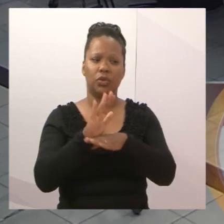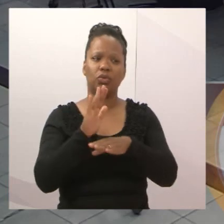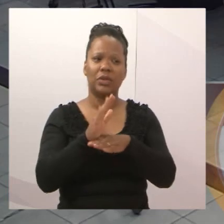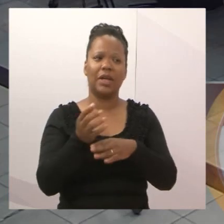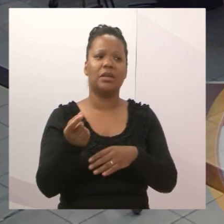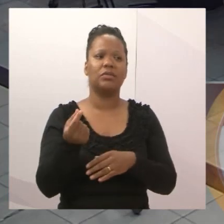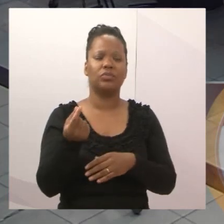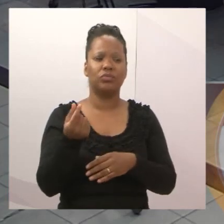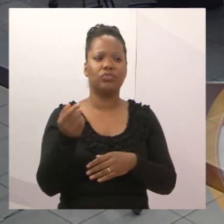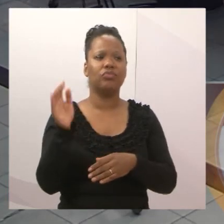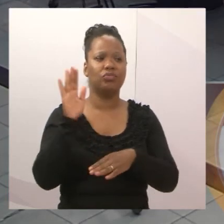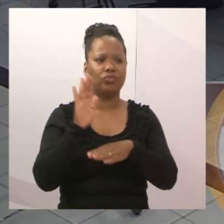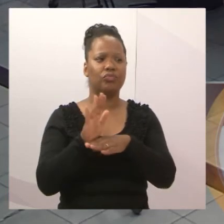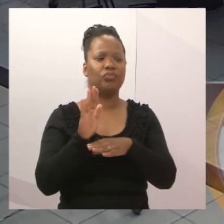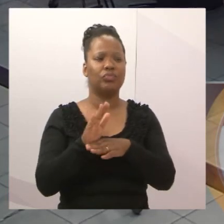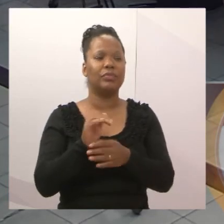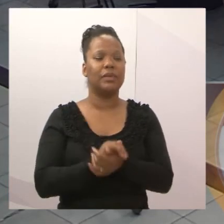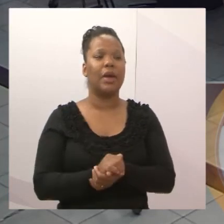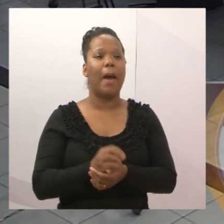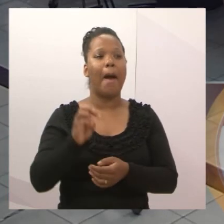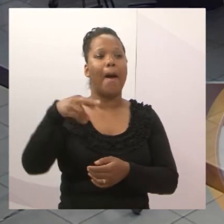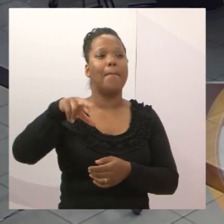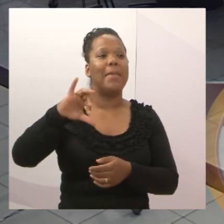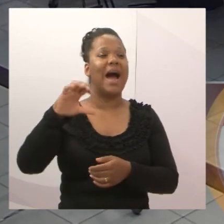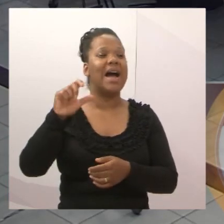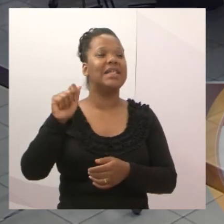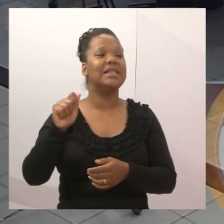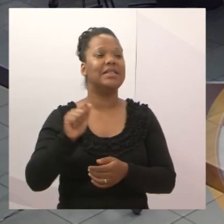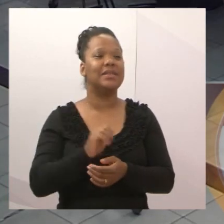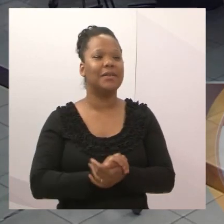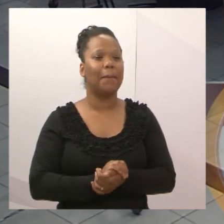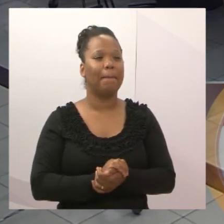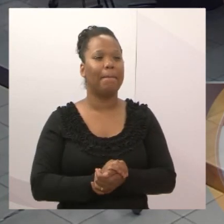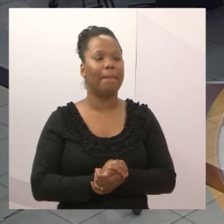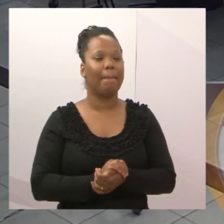Como vota a vereadora doutora Márcia Santos?